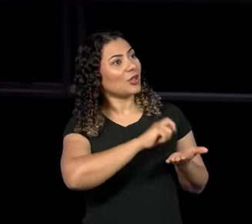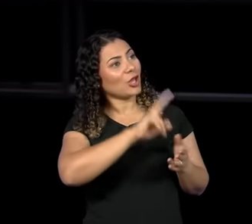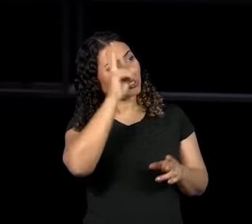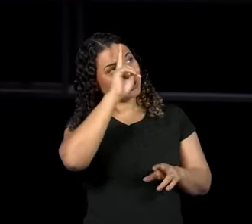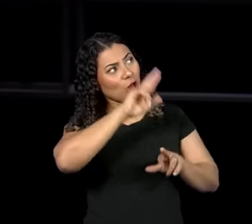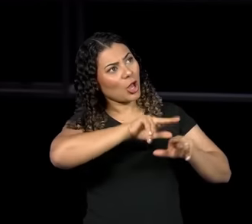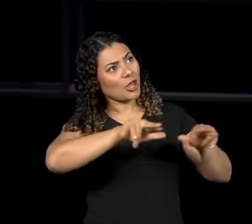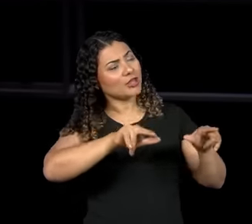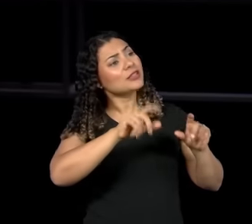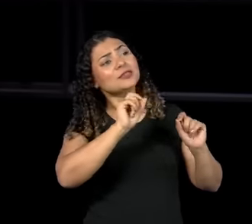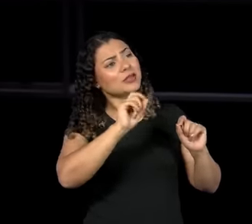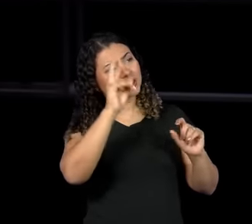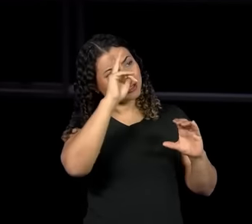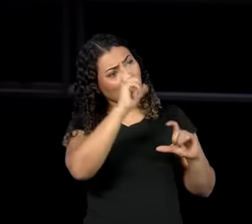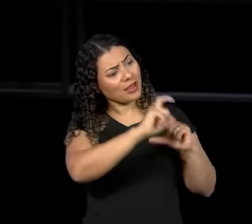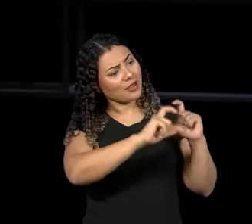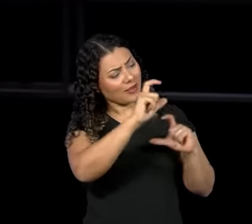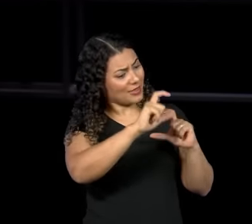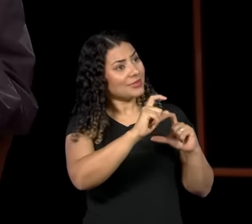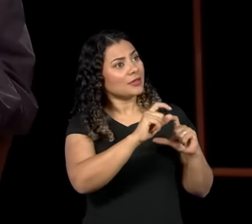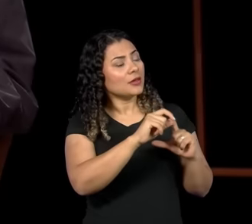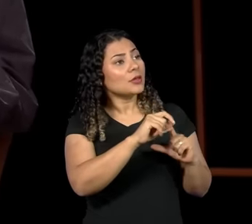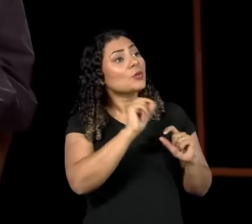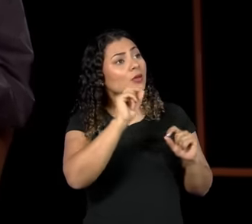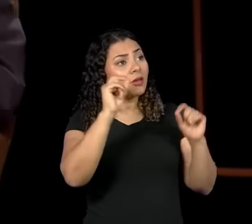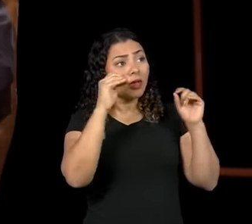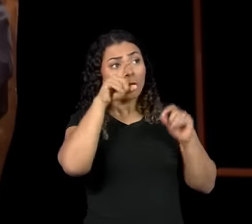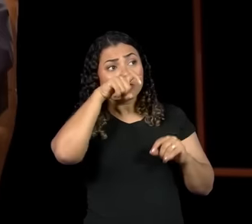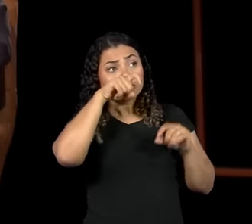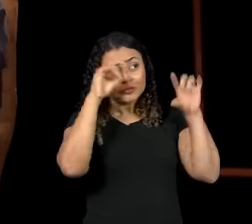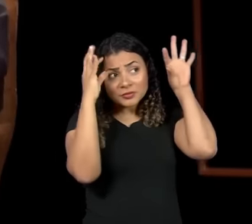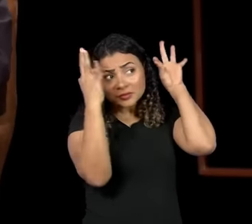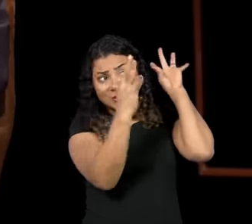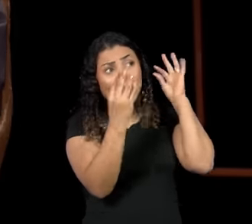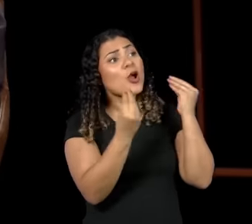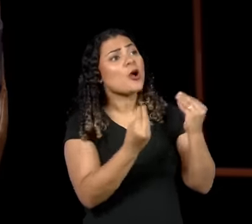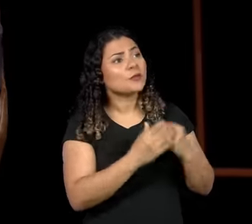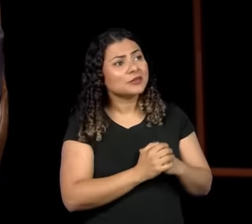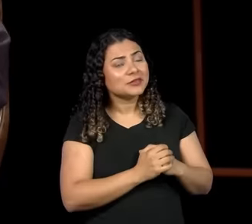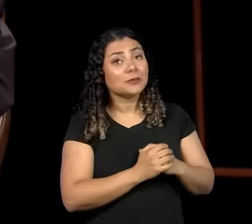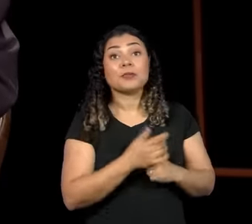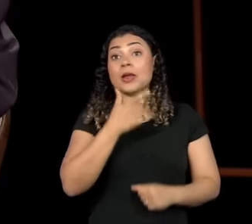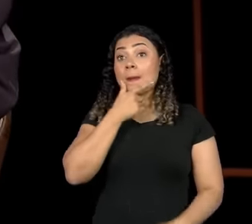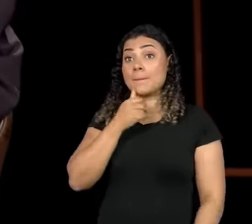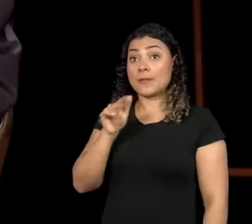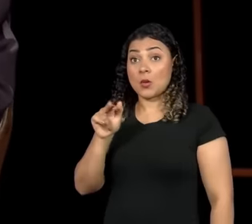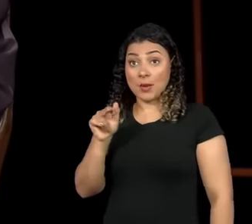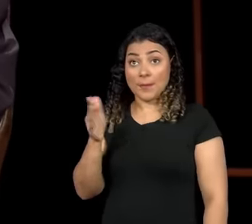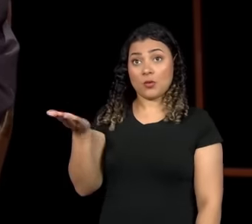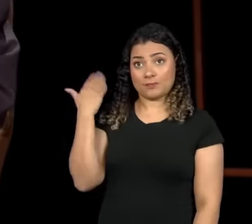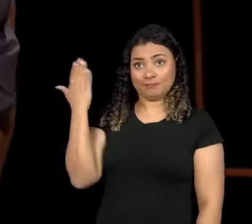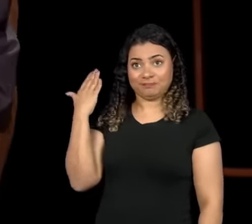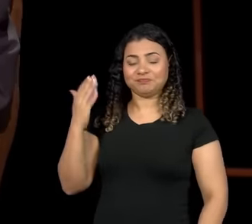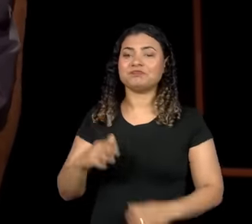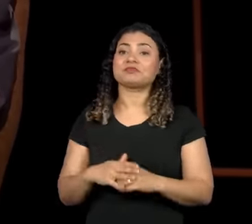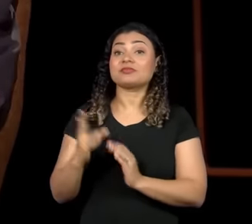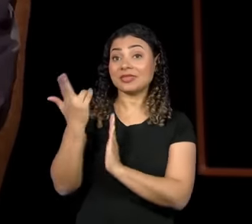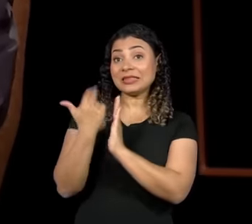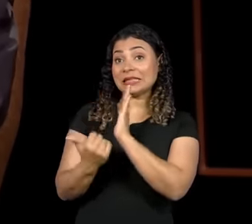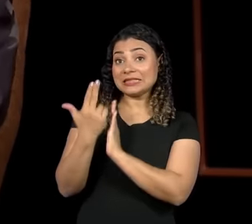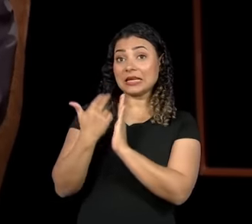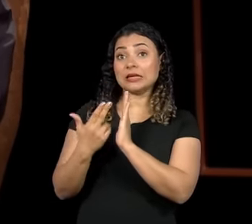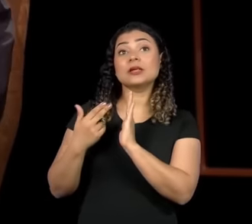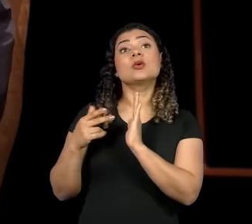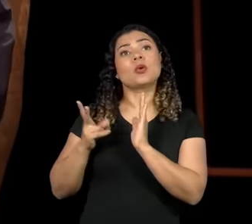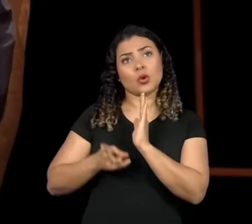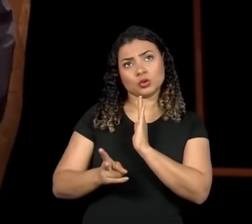em quadrinhos, né, do Zé Carioca. Então, o meu irmão, na época, era desenhista e